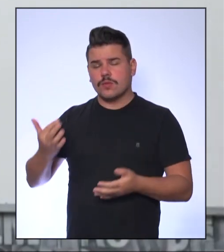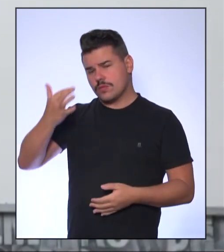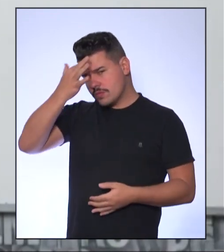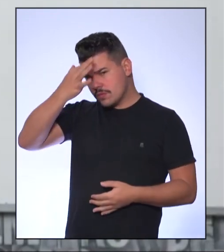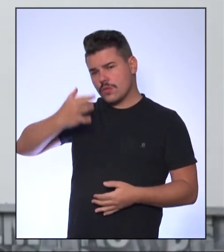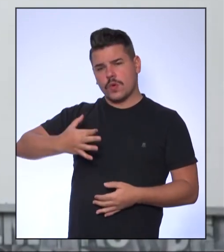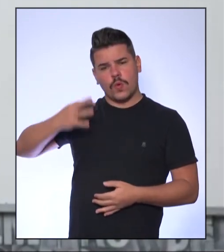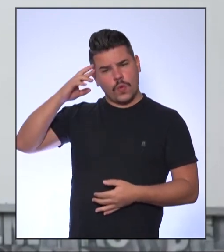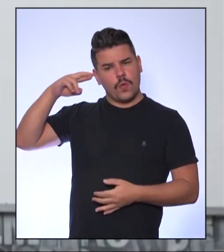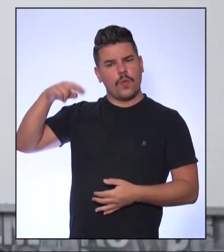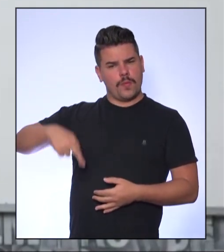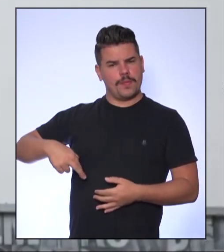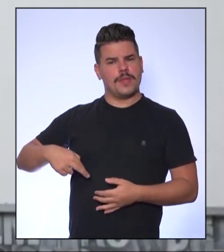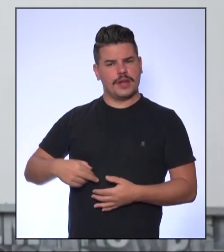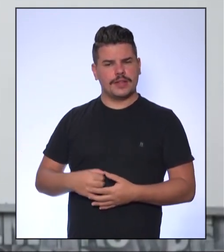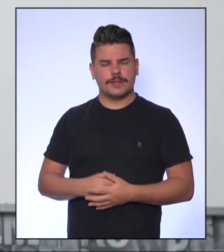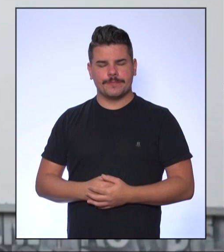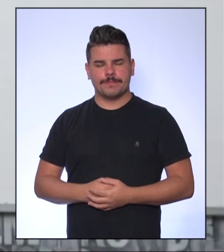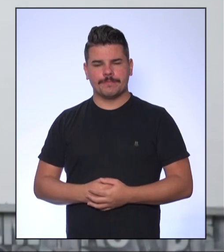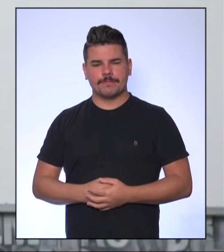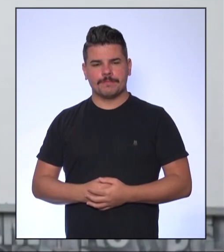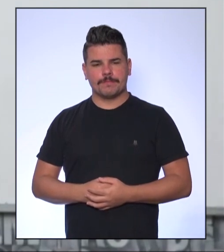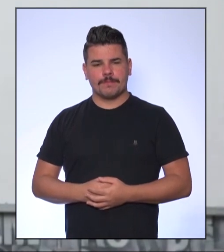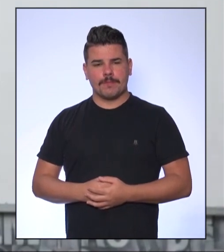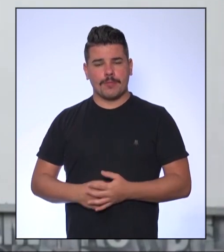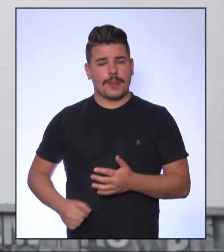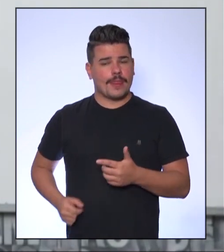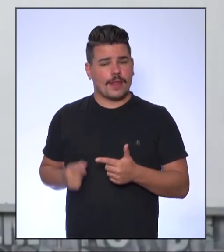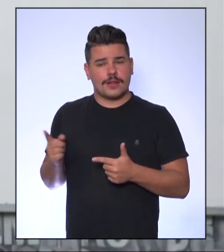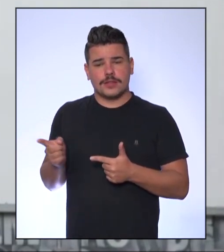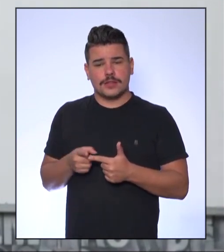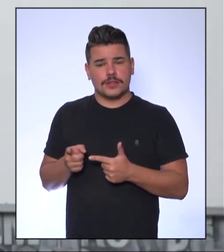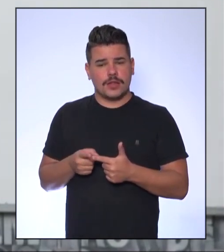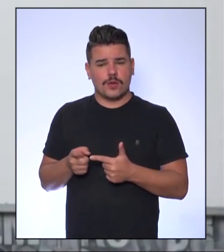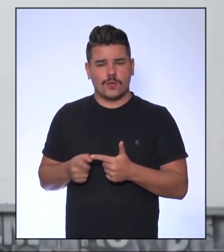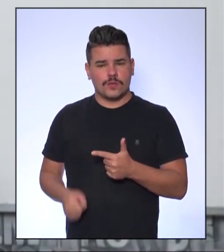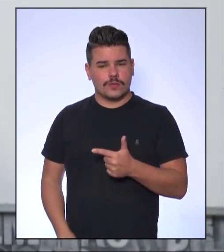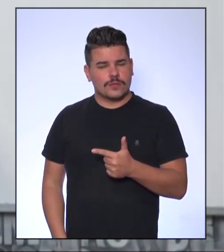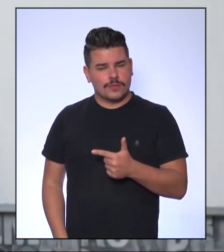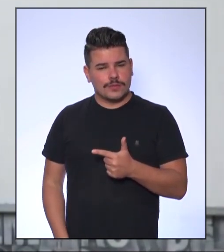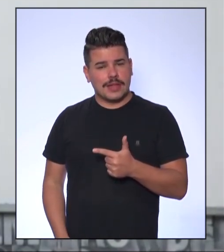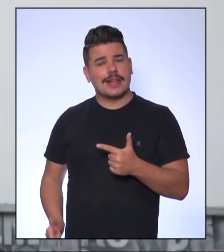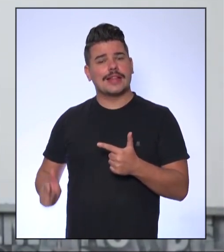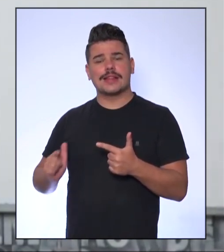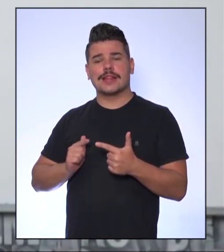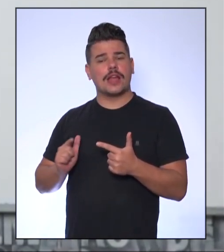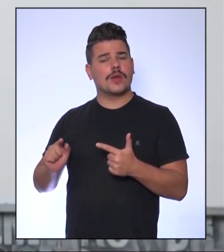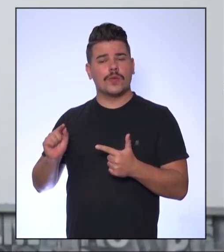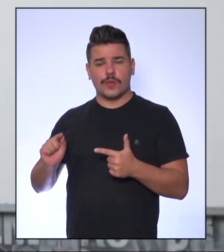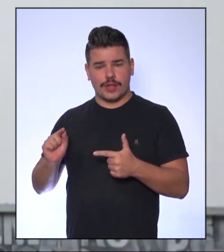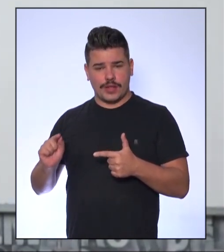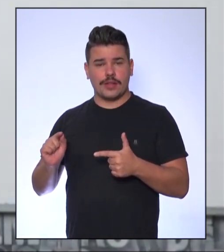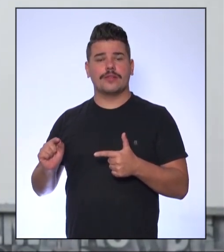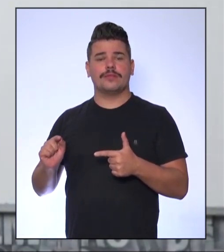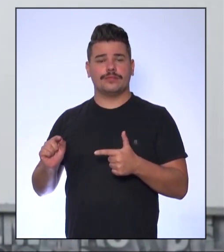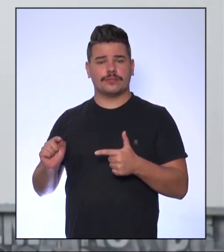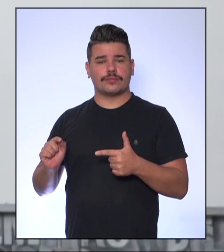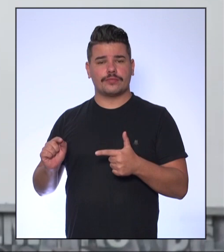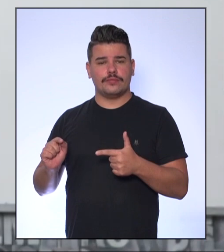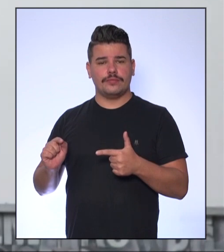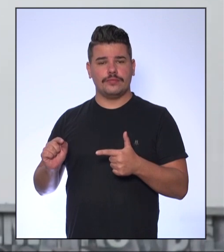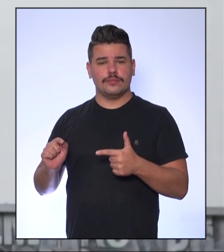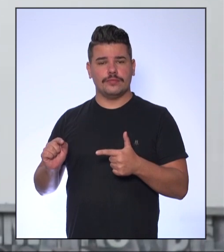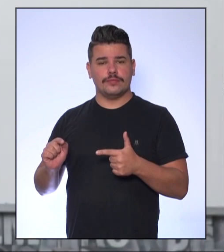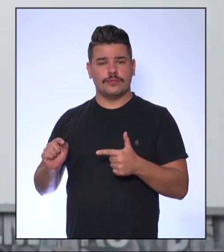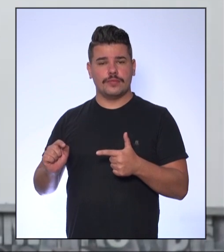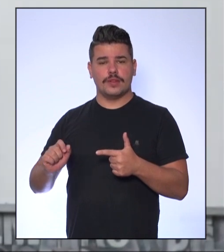humana. Interessante. Segundo elemento, nós temos aqui a edificação